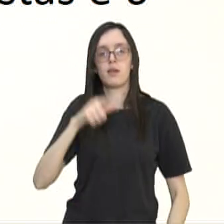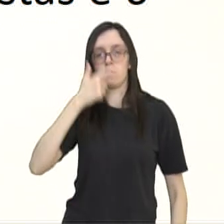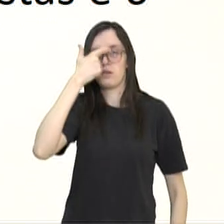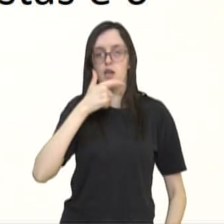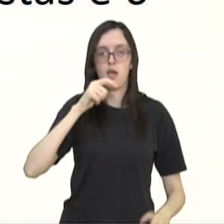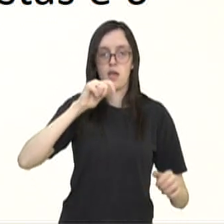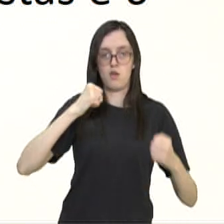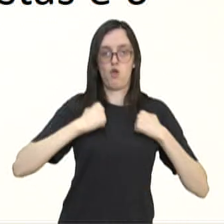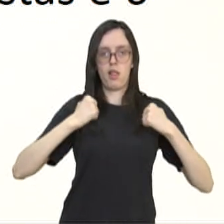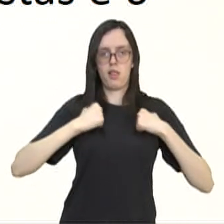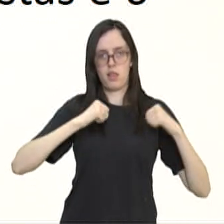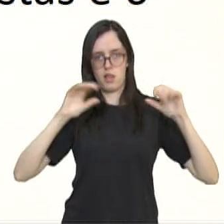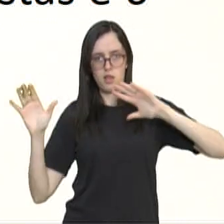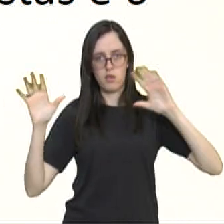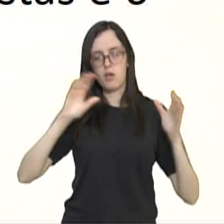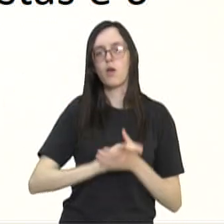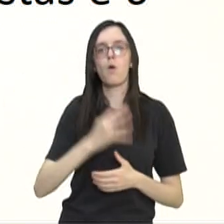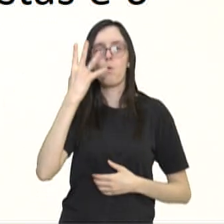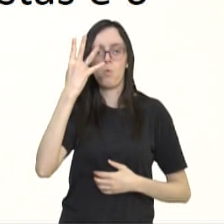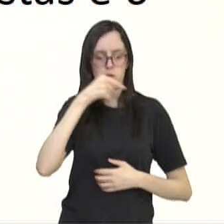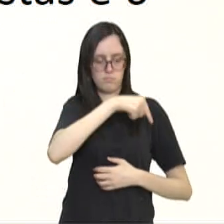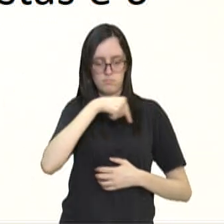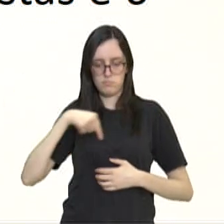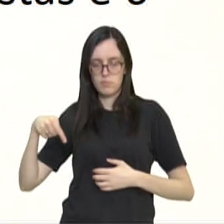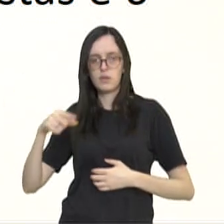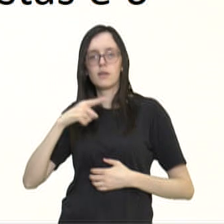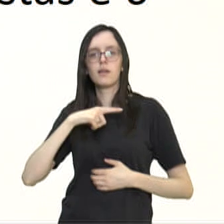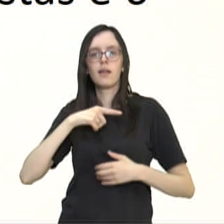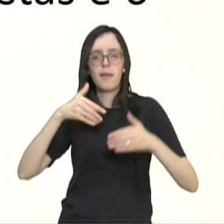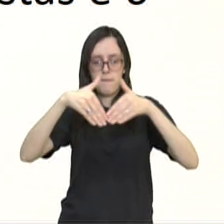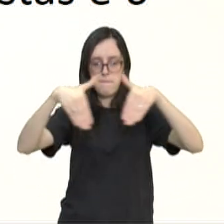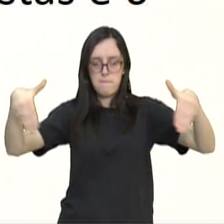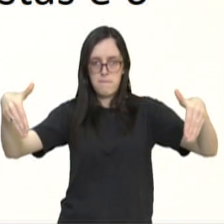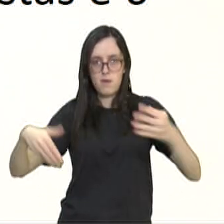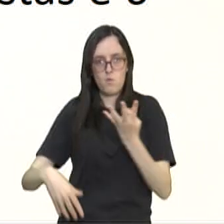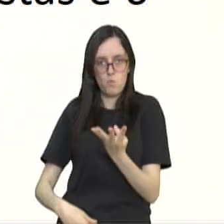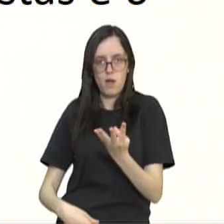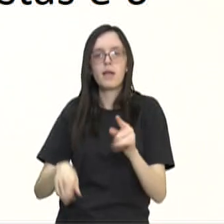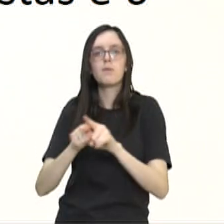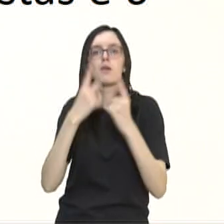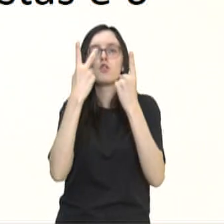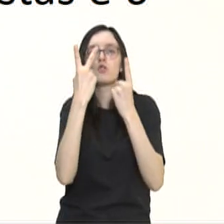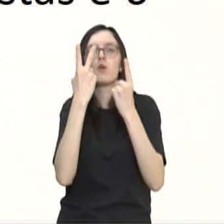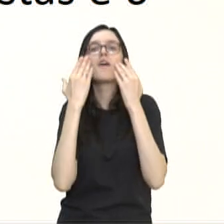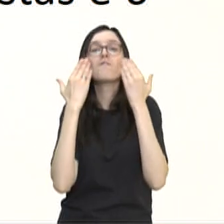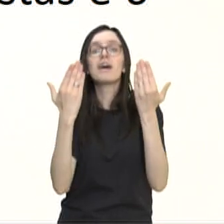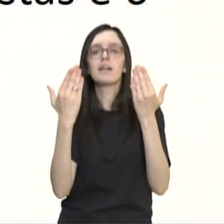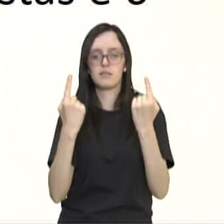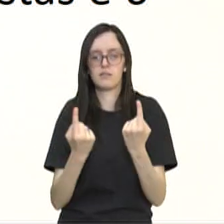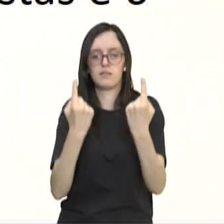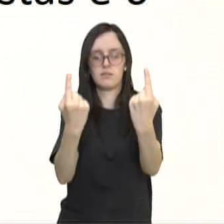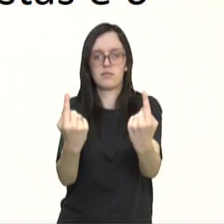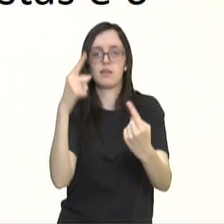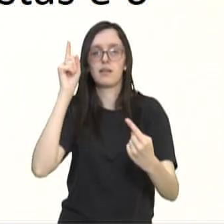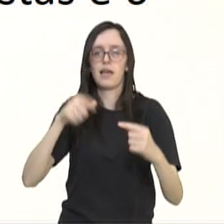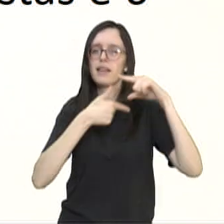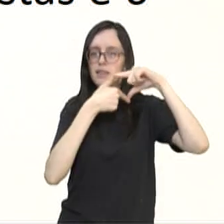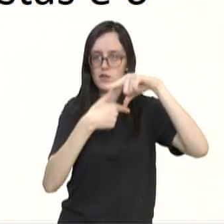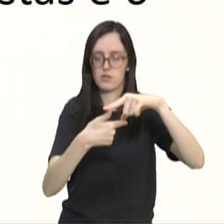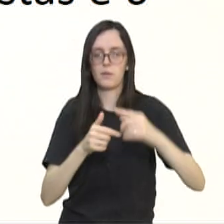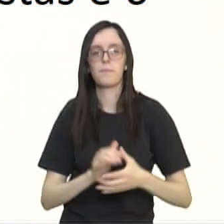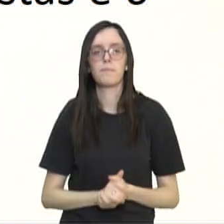de profissionalismo desse atleta. Então, são várias questões que a gente pode pensar em relação ao esporte, ao